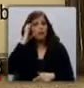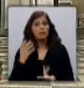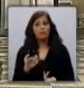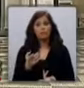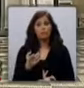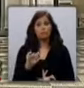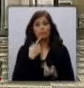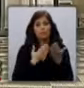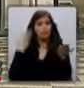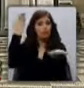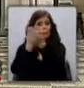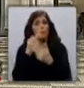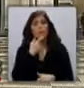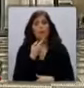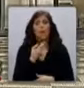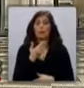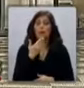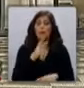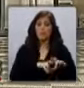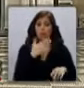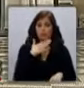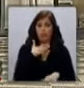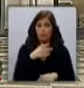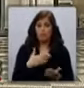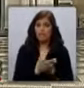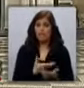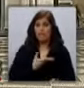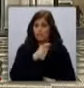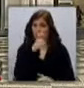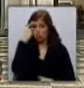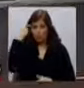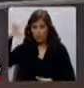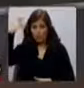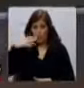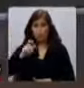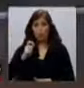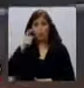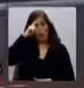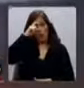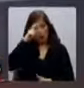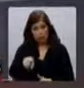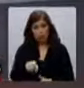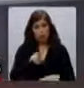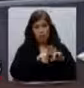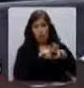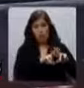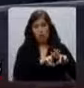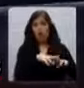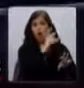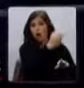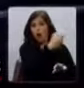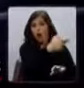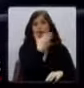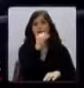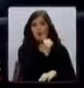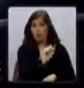O recurso da prisão preventiva foi apresentado pela defesa em dezembro do ano passado. O ex-primeiro-ministro está detido no estabelecimento prisional de Évora desde